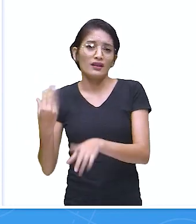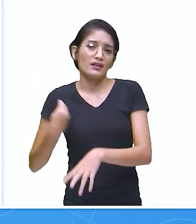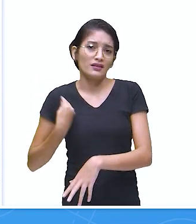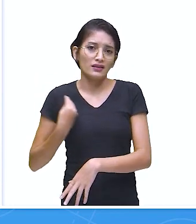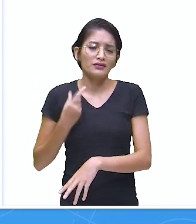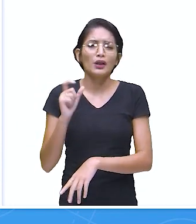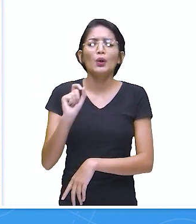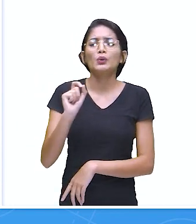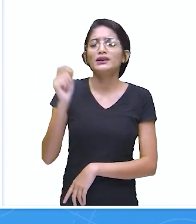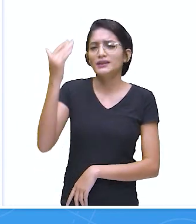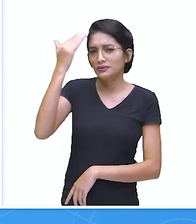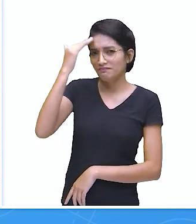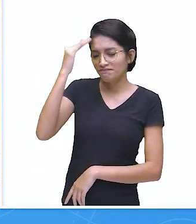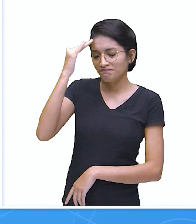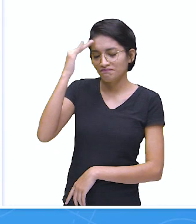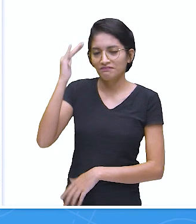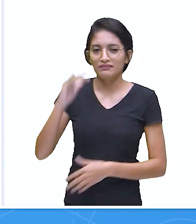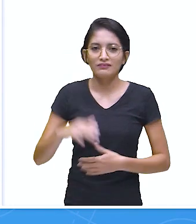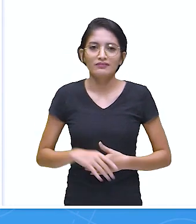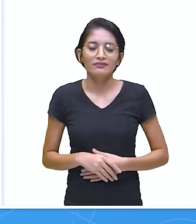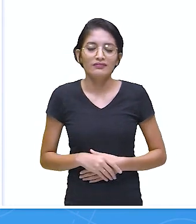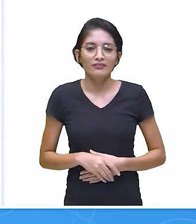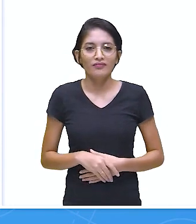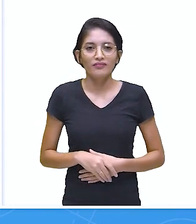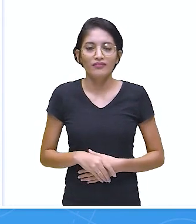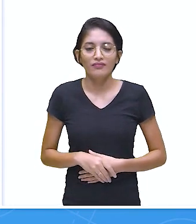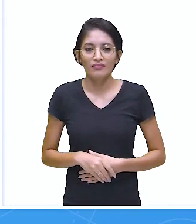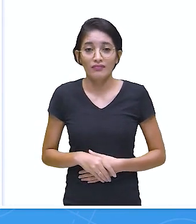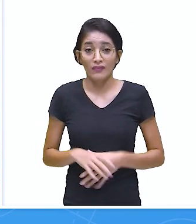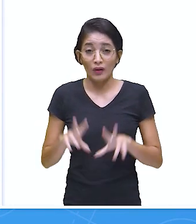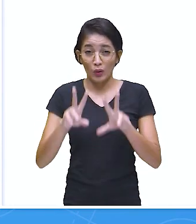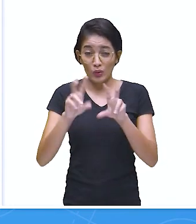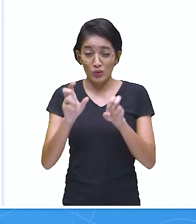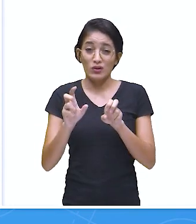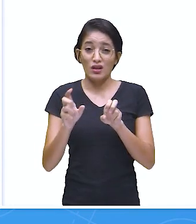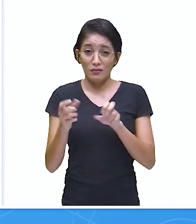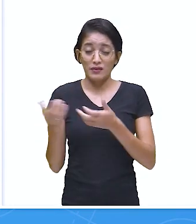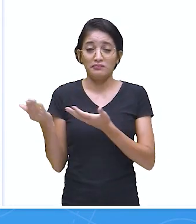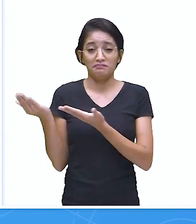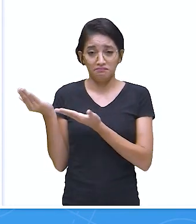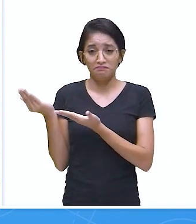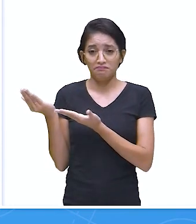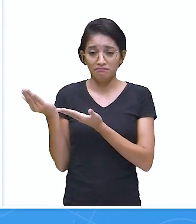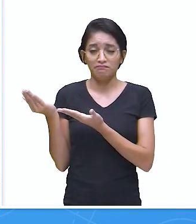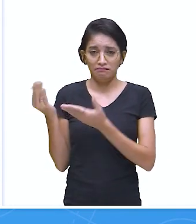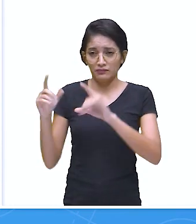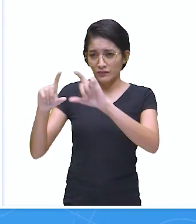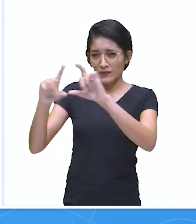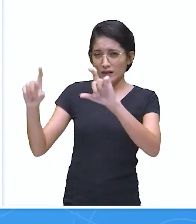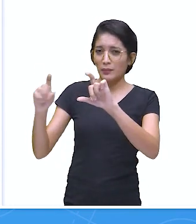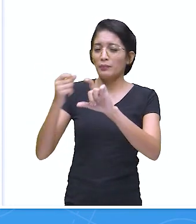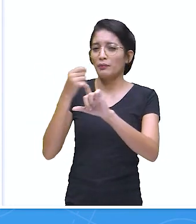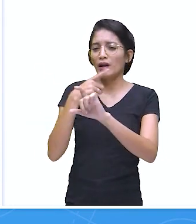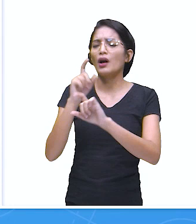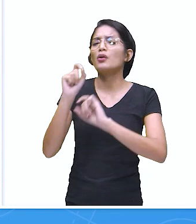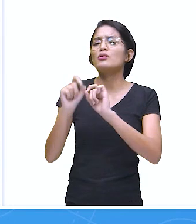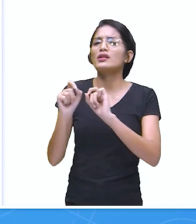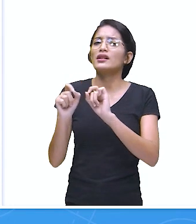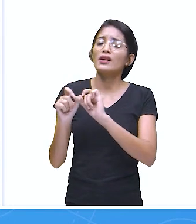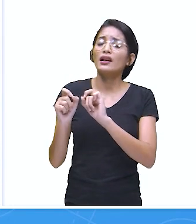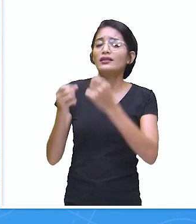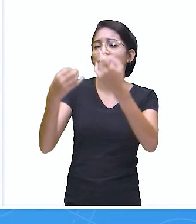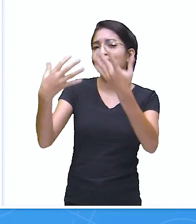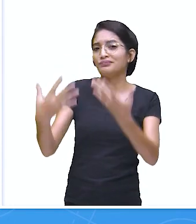o que nós entendemos a respeito desse cartoon aí, o que ele quer dizer, né? O que ele quer dizer?